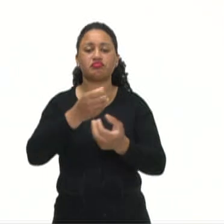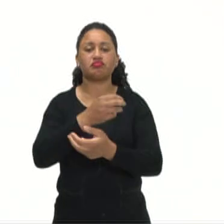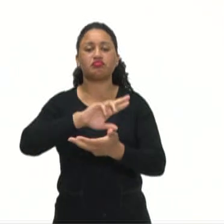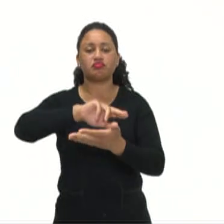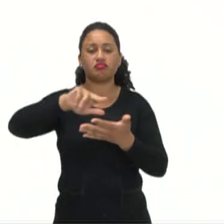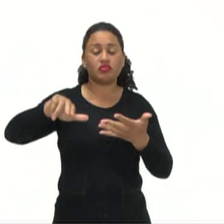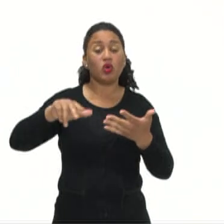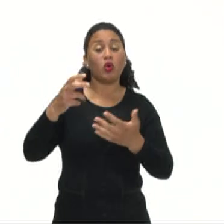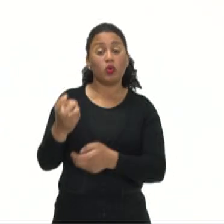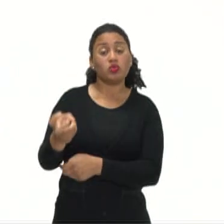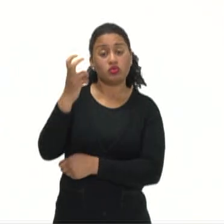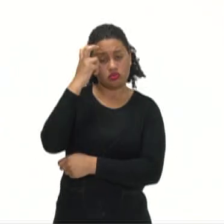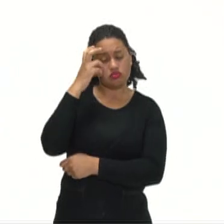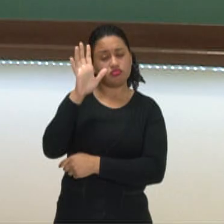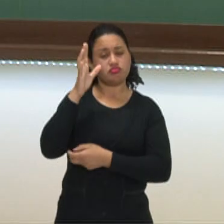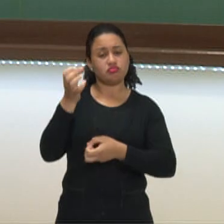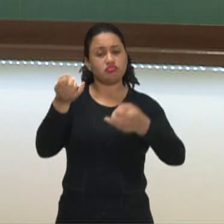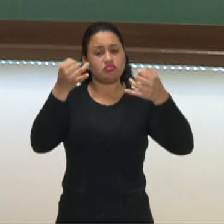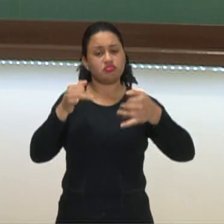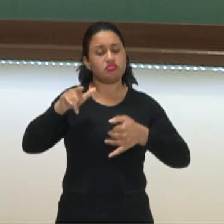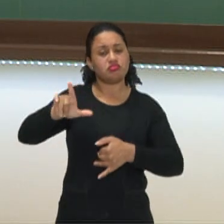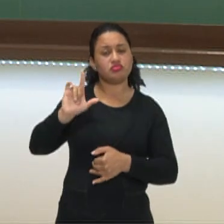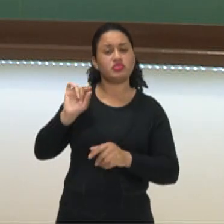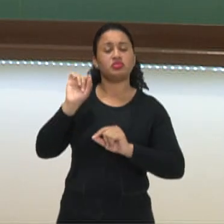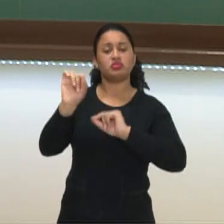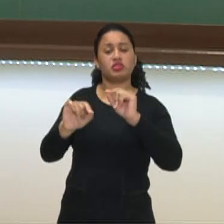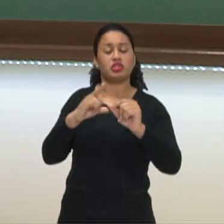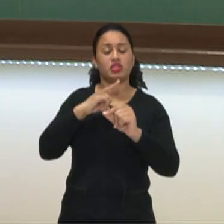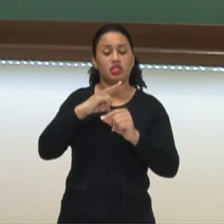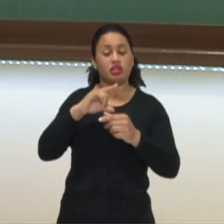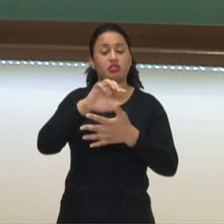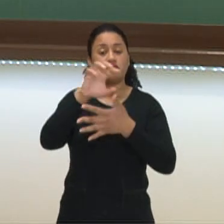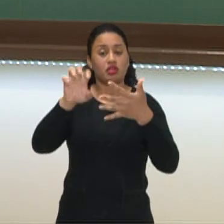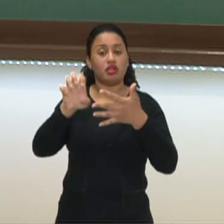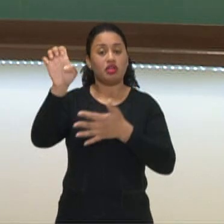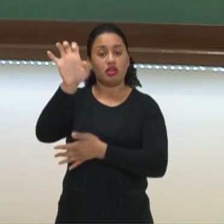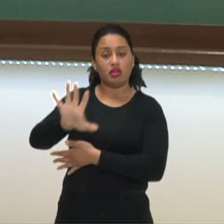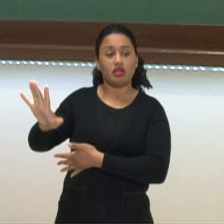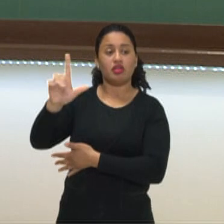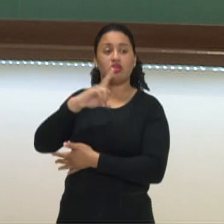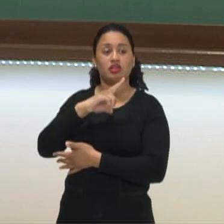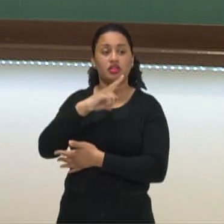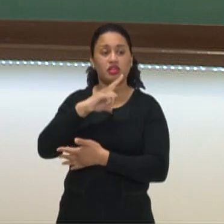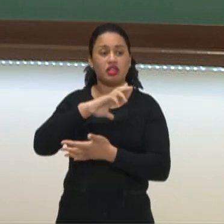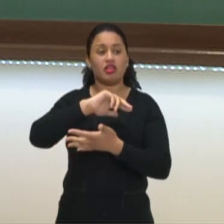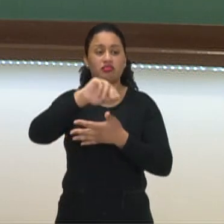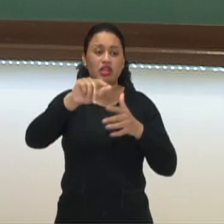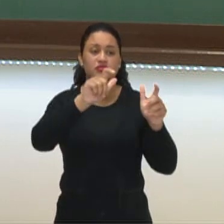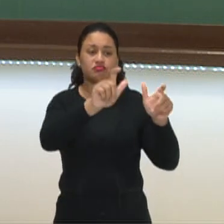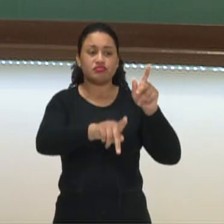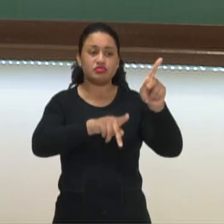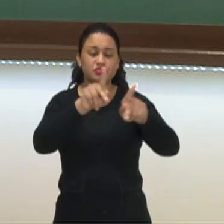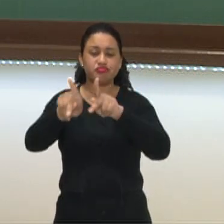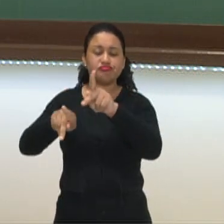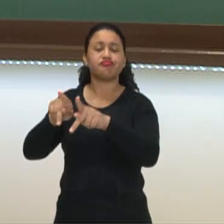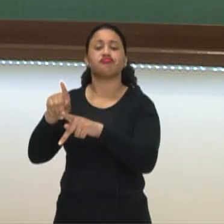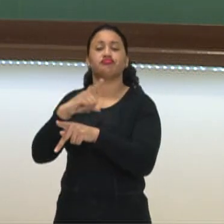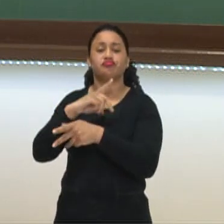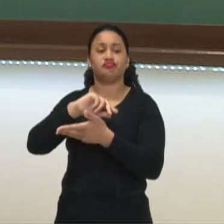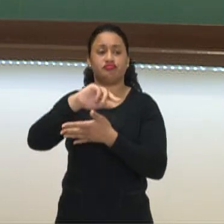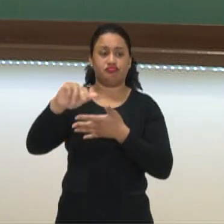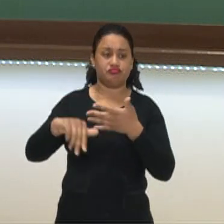é aquilo que eu falei antes. Nós temos no continente europeu, por exemplo, eslavos, germânicos,